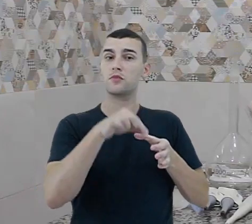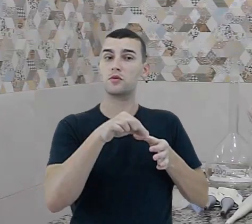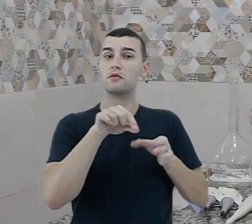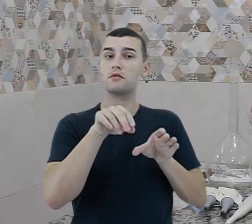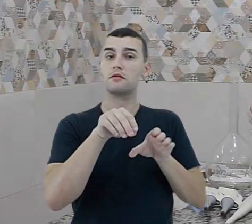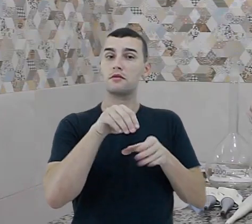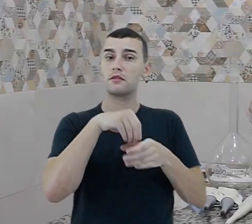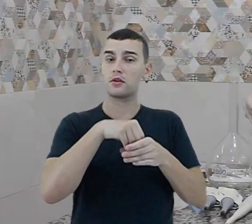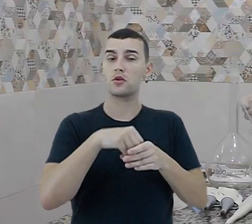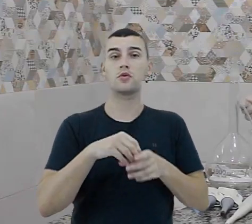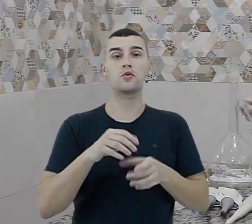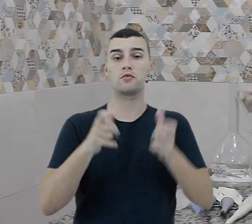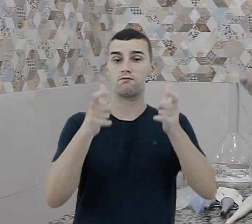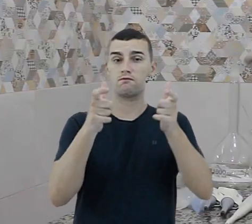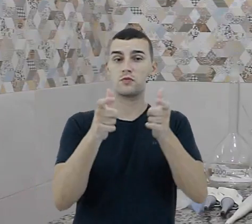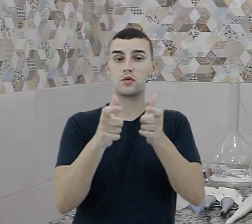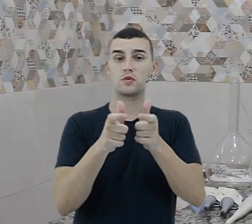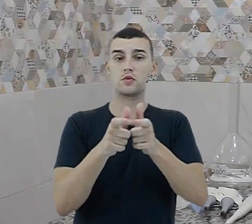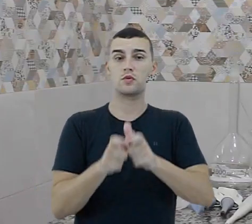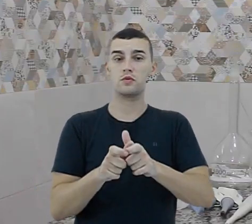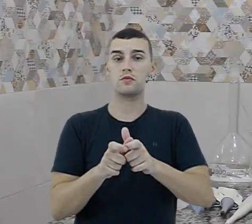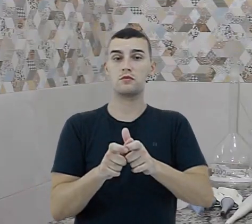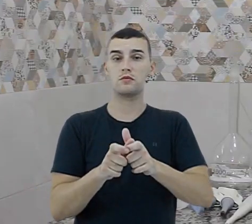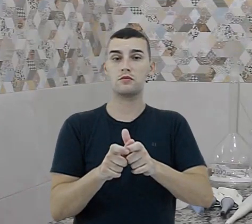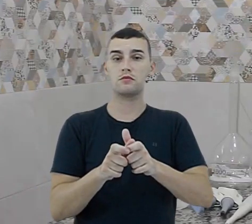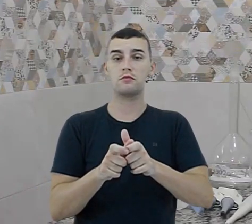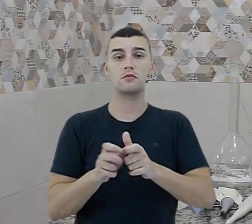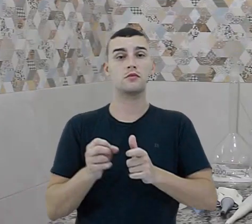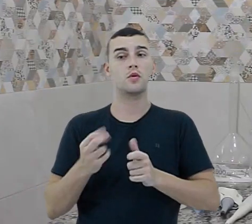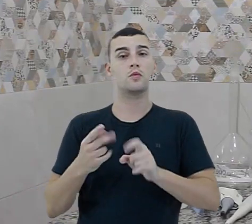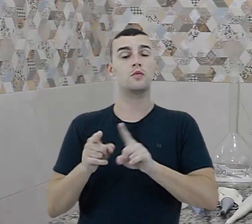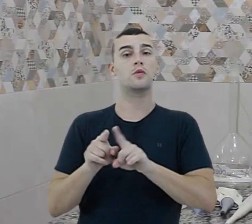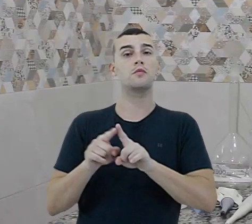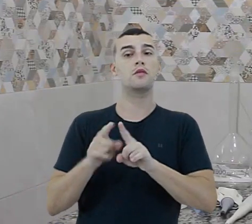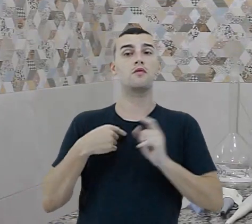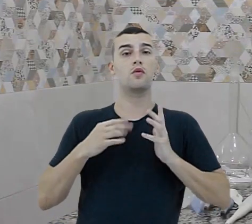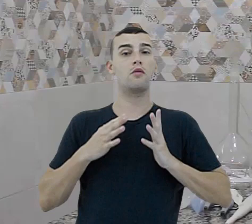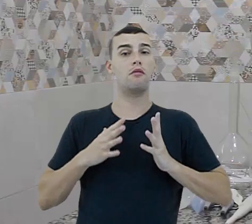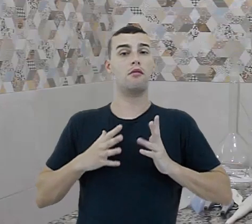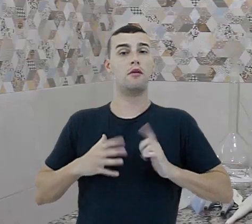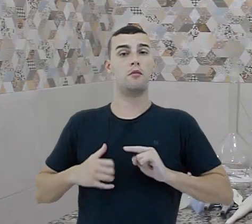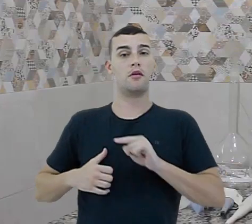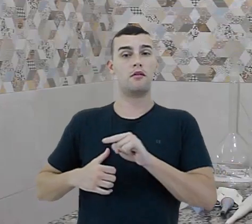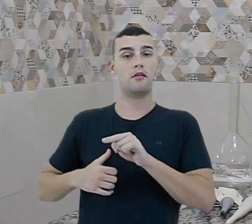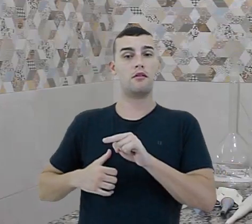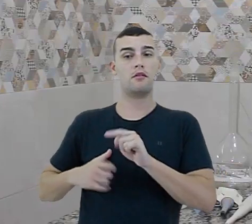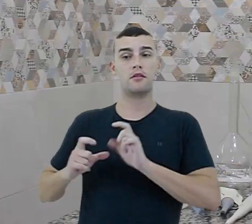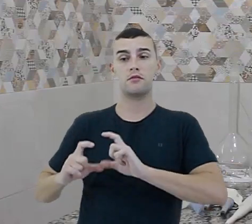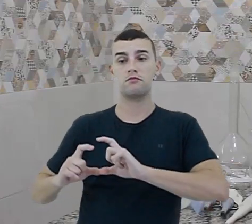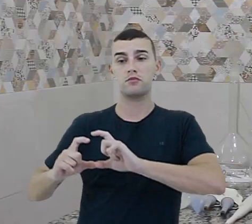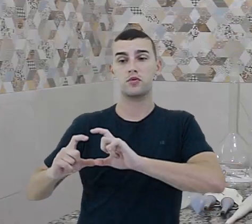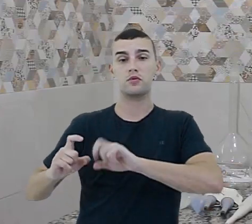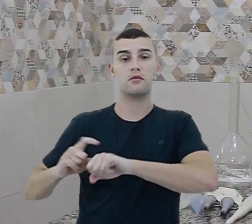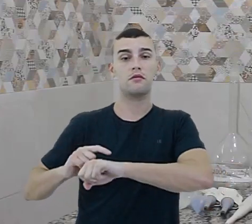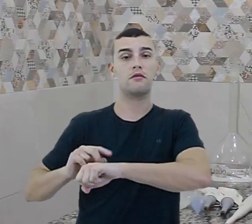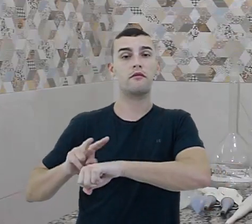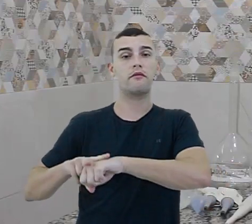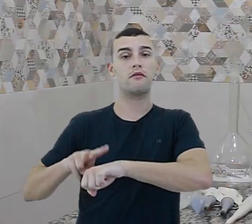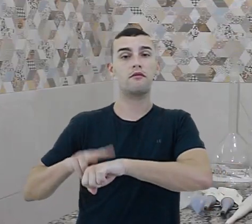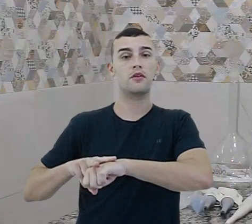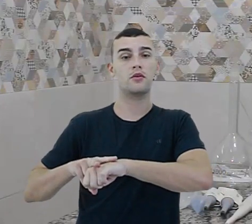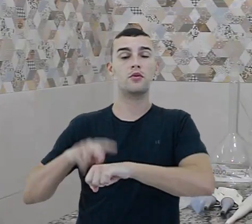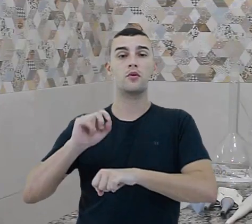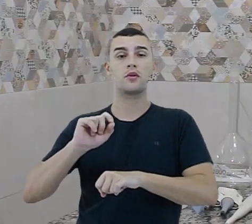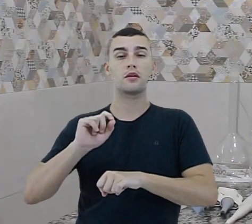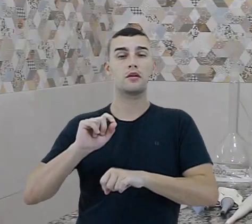colocar aqui no funil ou lavar o relógio de vidro para que caia